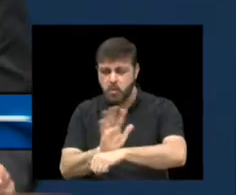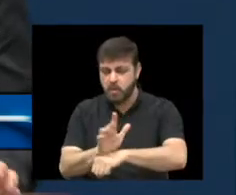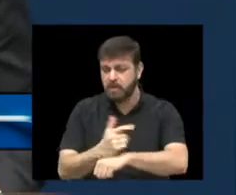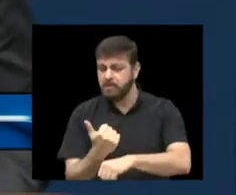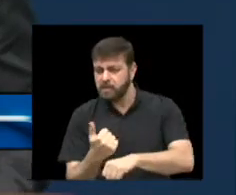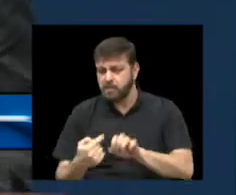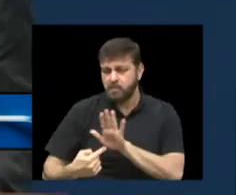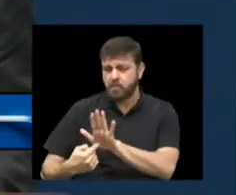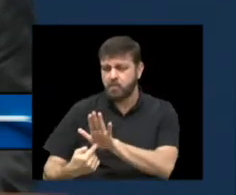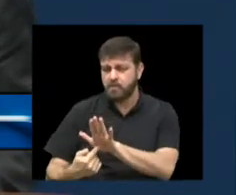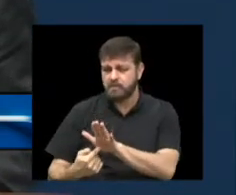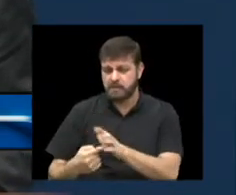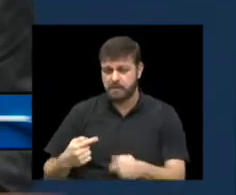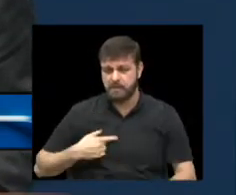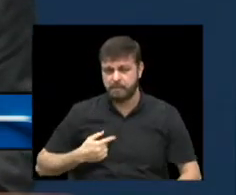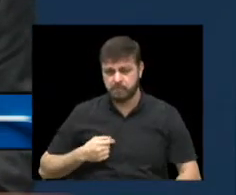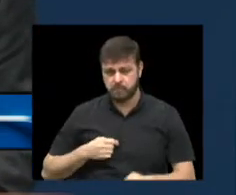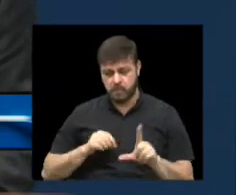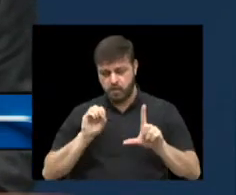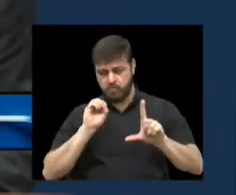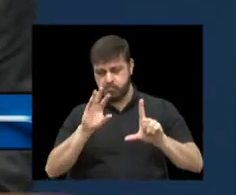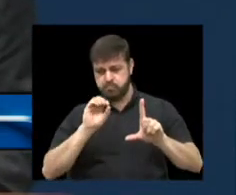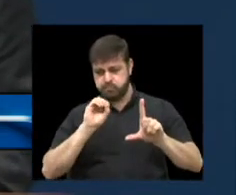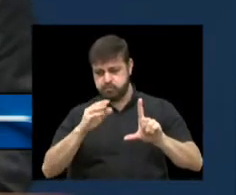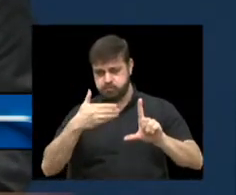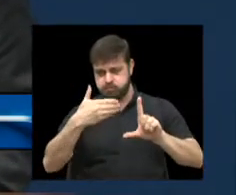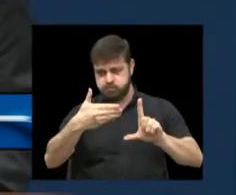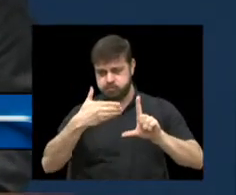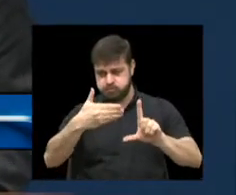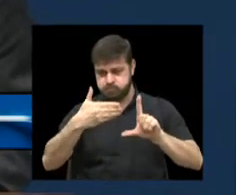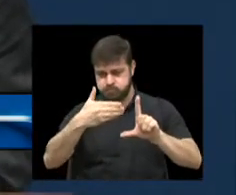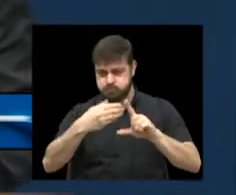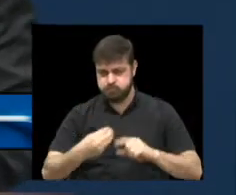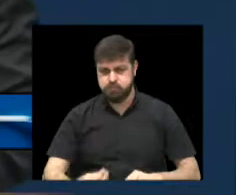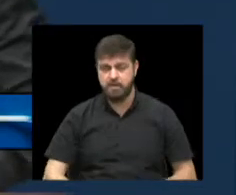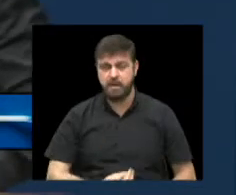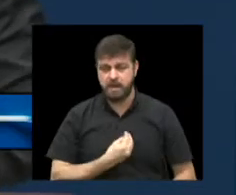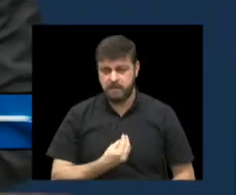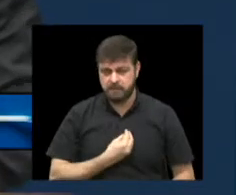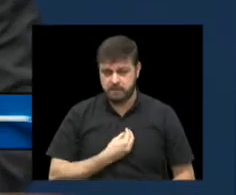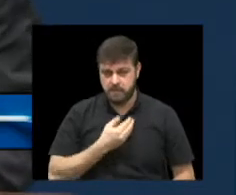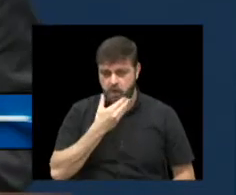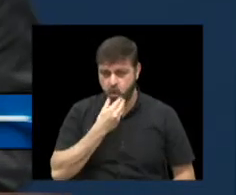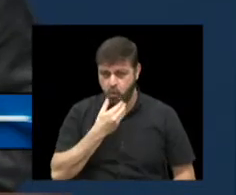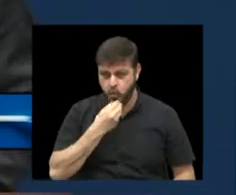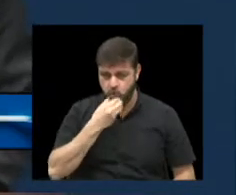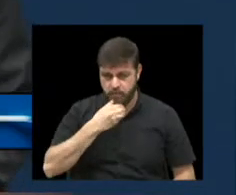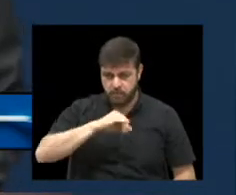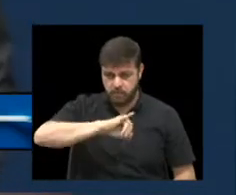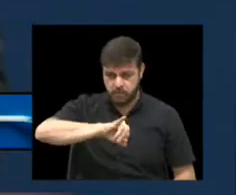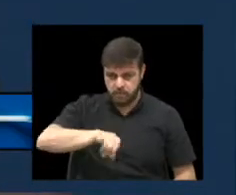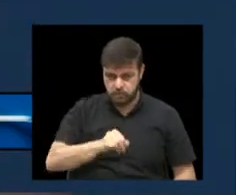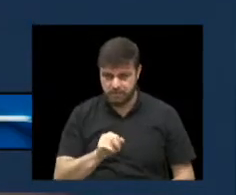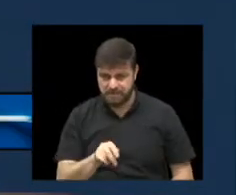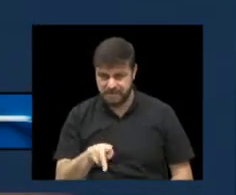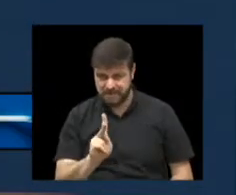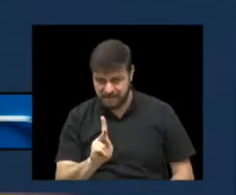música e projeções que contam a história de Juscelino Kubitschek. Pois bem,